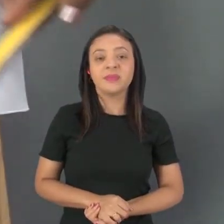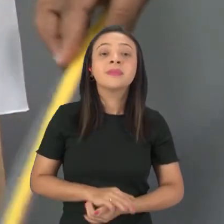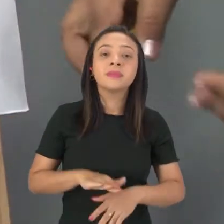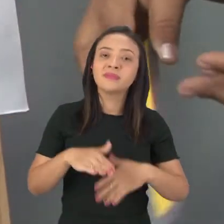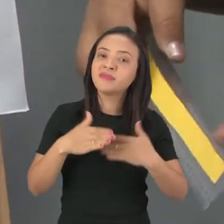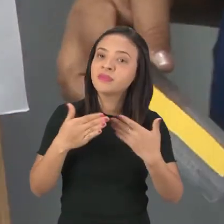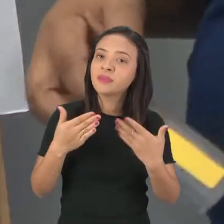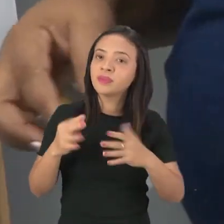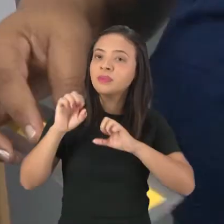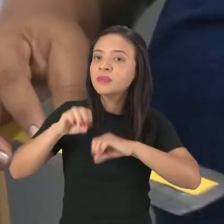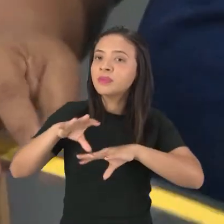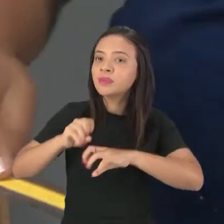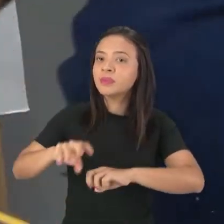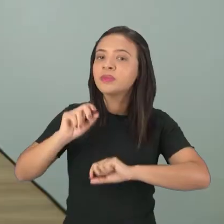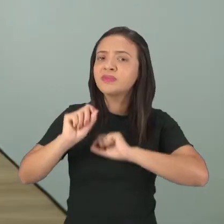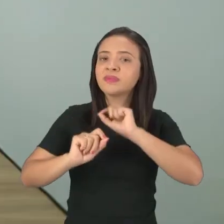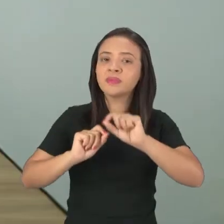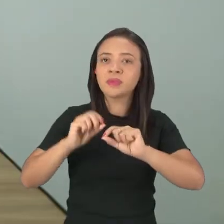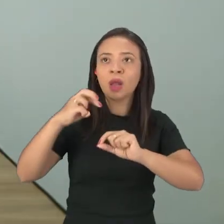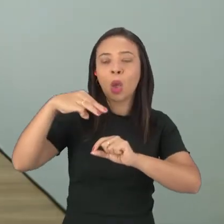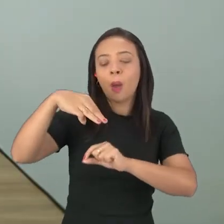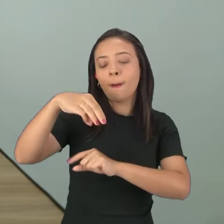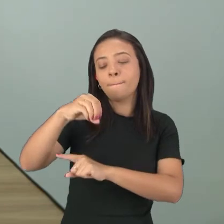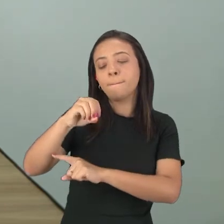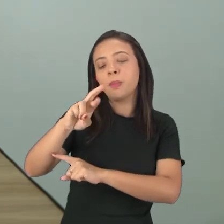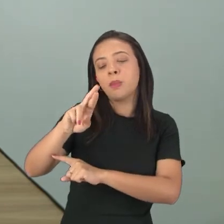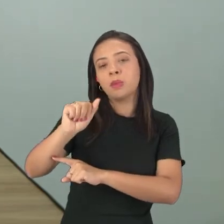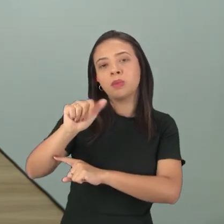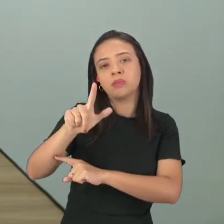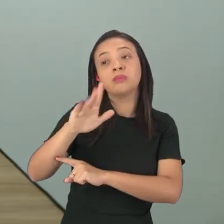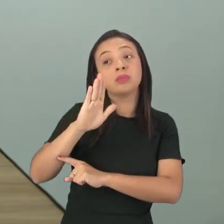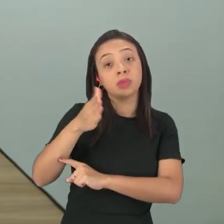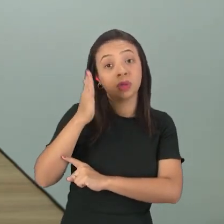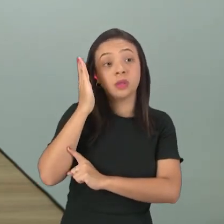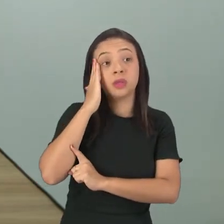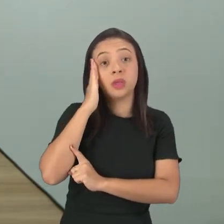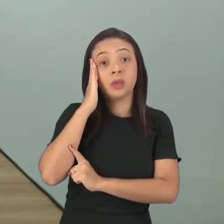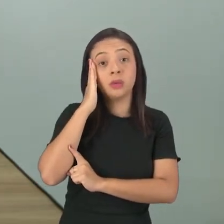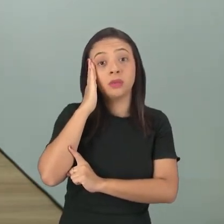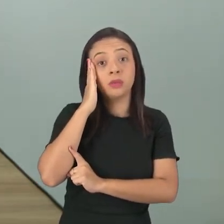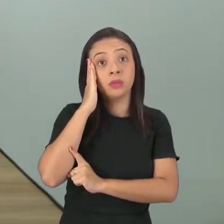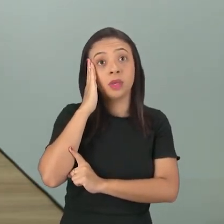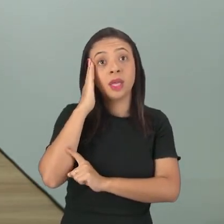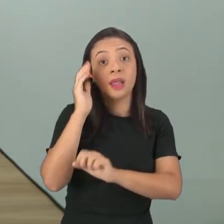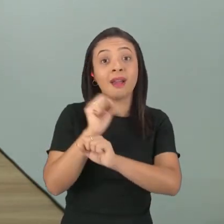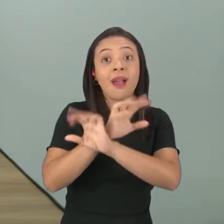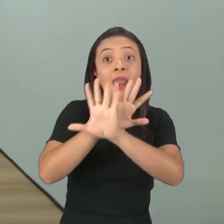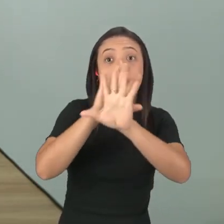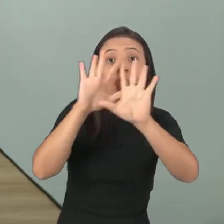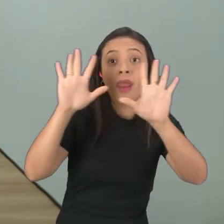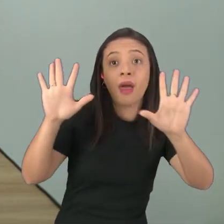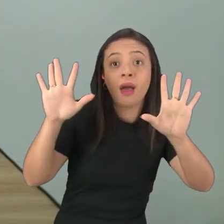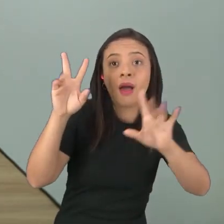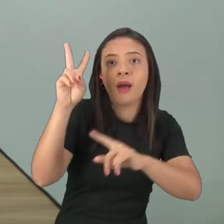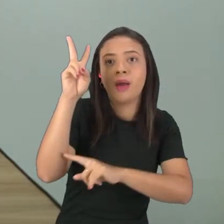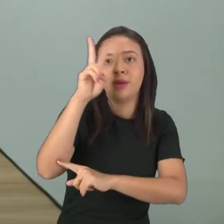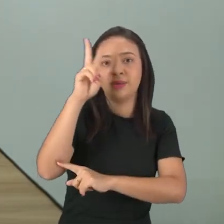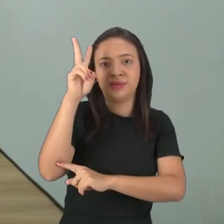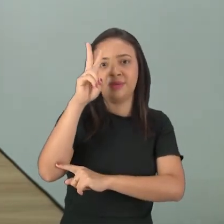Oi e a moral da história é essa moral a gente já percebeu que ela está bastante visível no texto não é